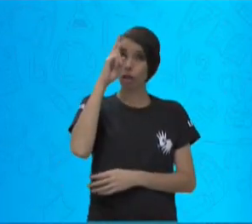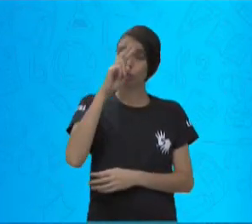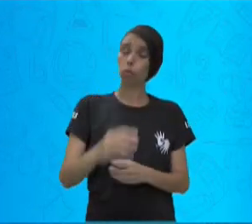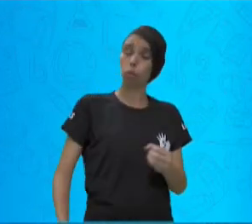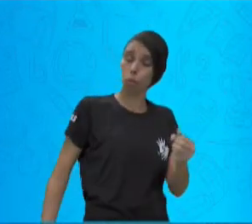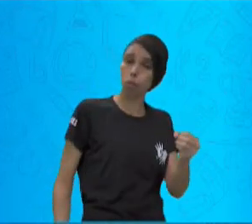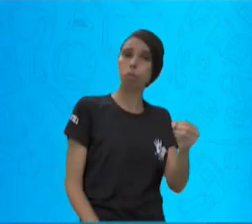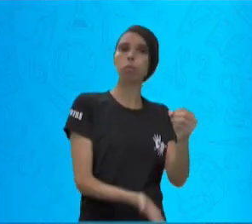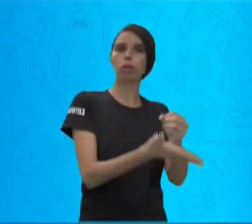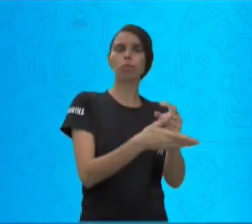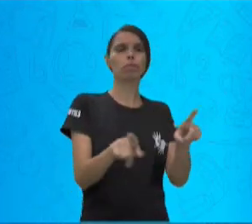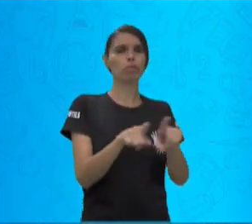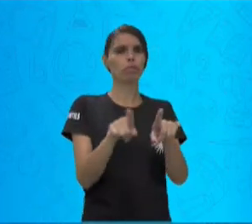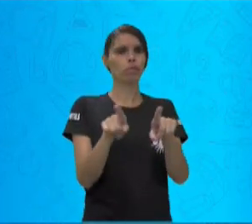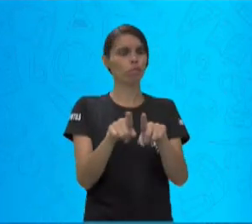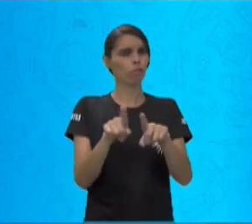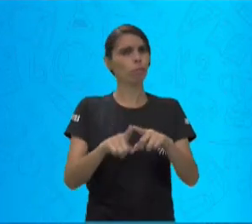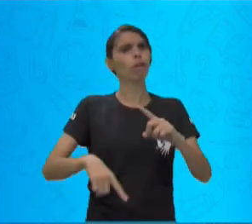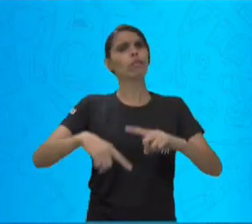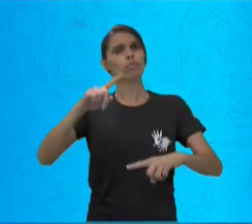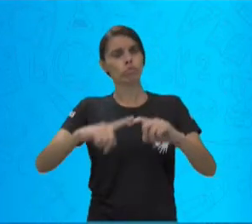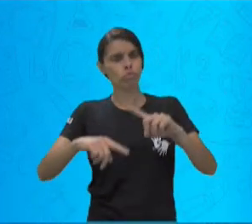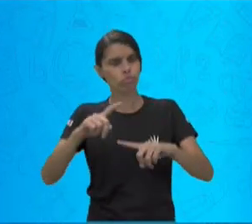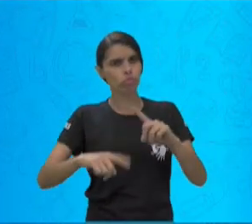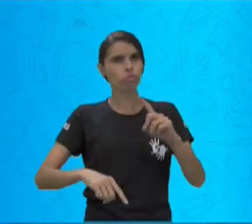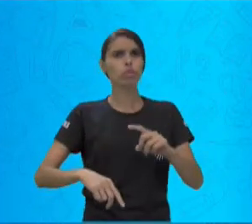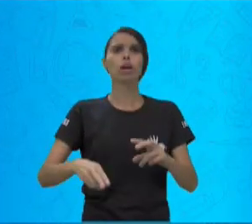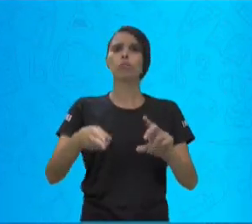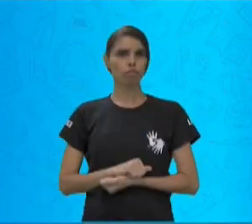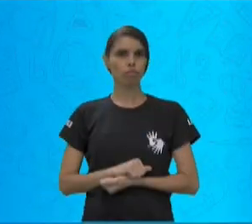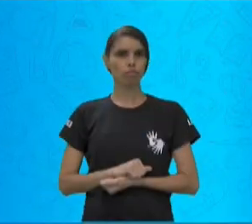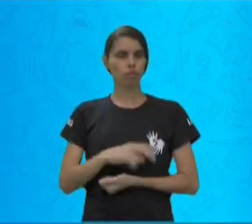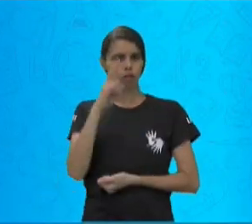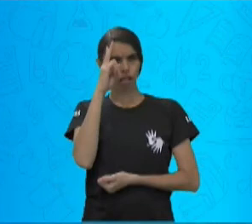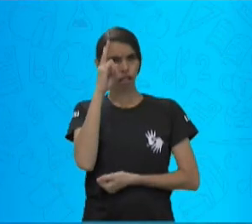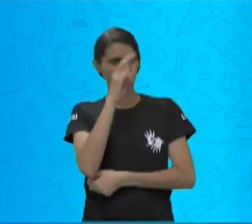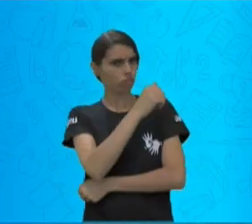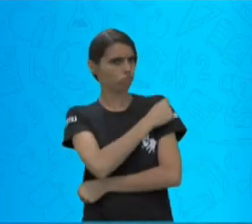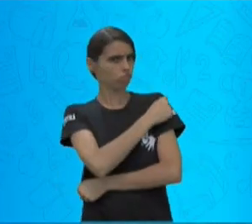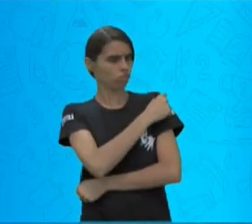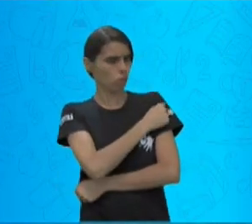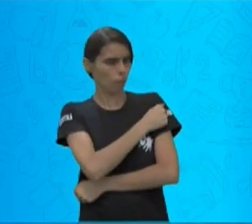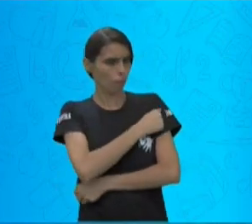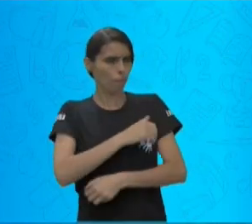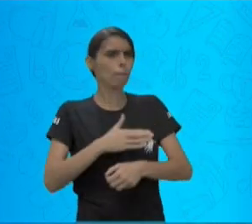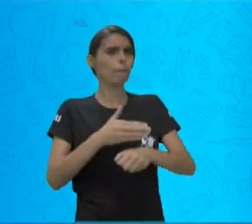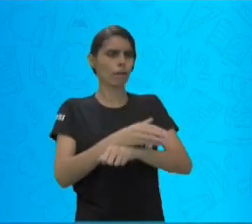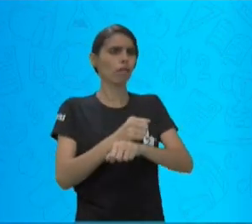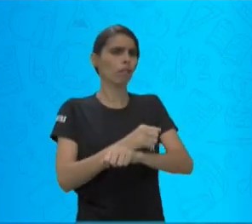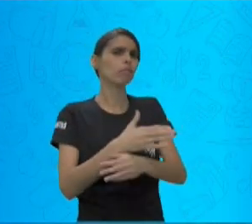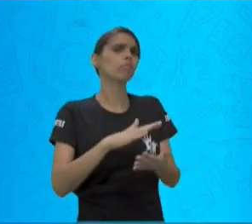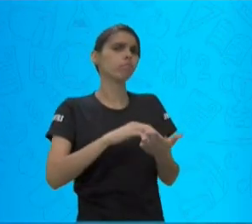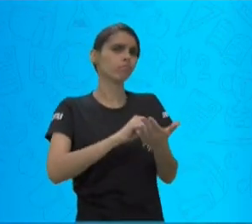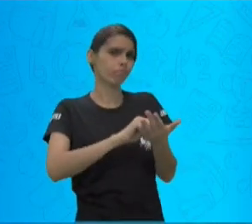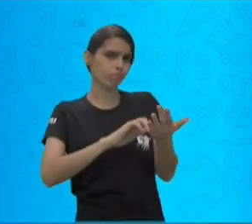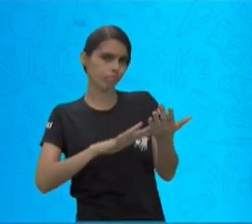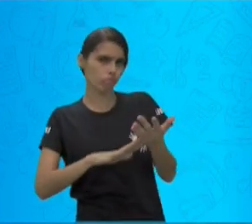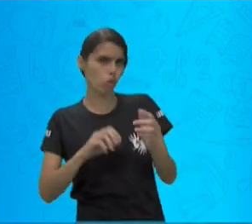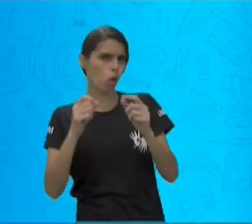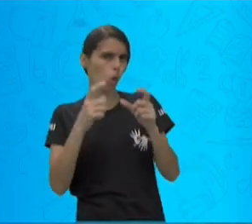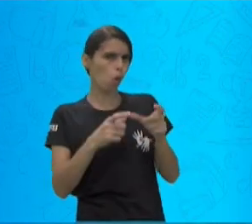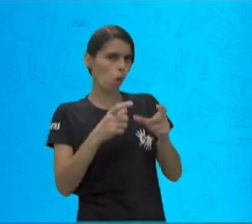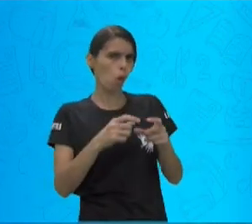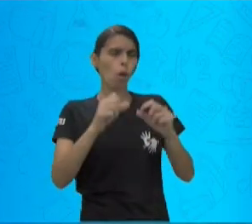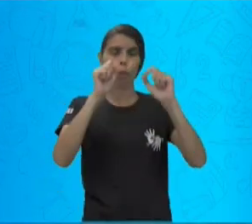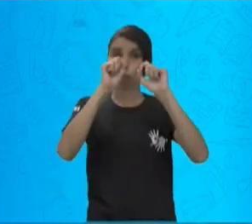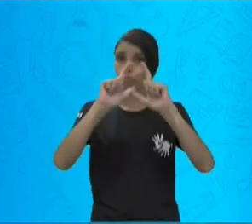construímos uma peteca com material reciclável e espero que tenham gostado para essas e outras atividades é só você acessar a